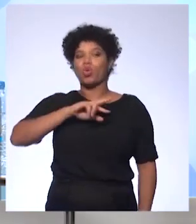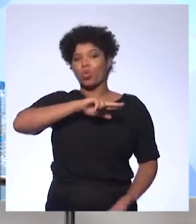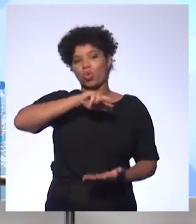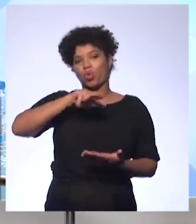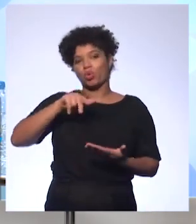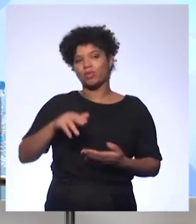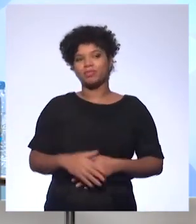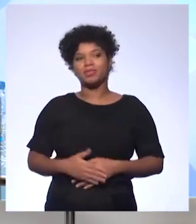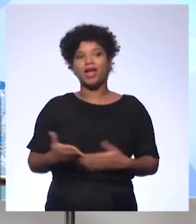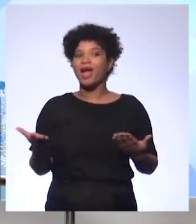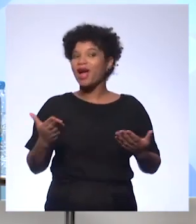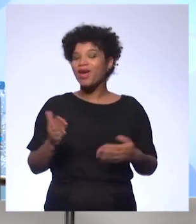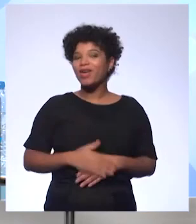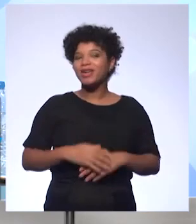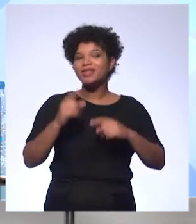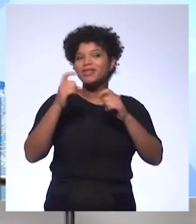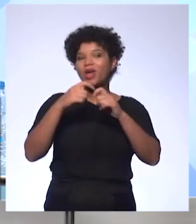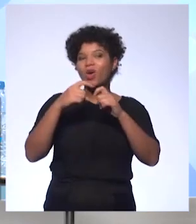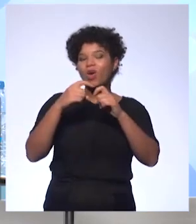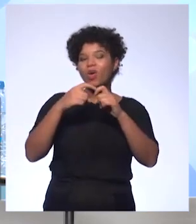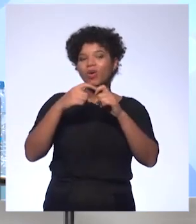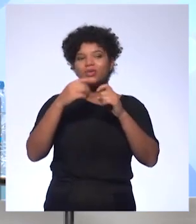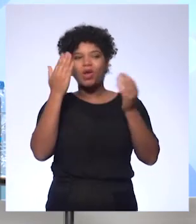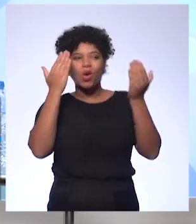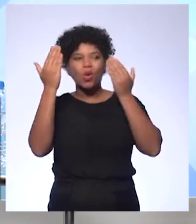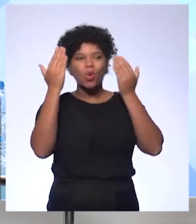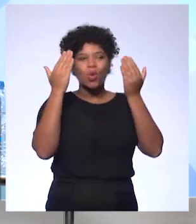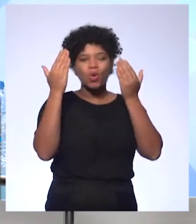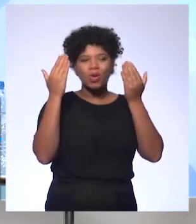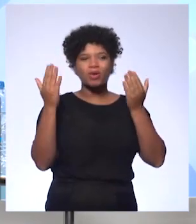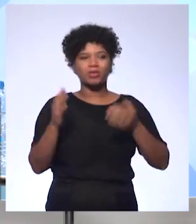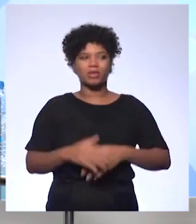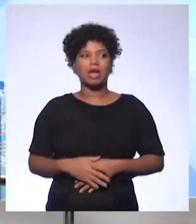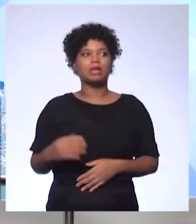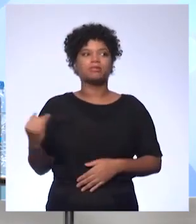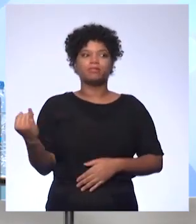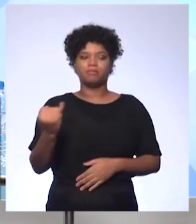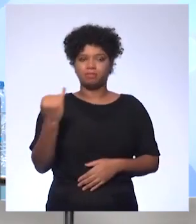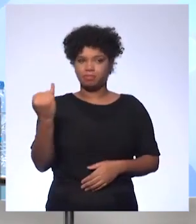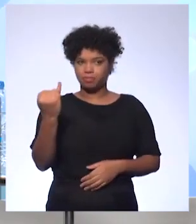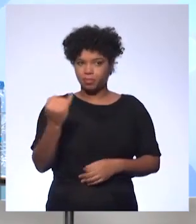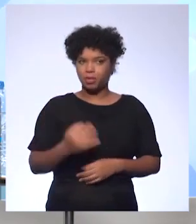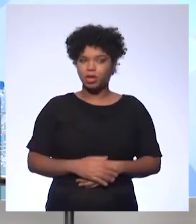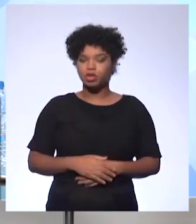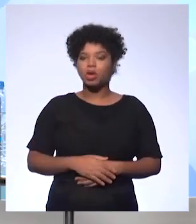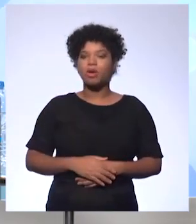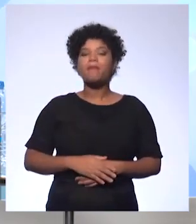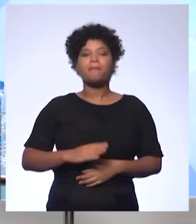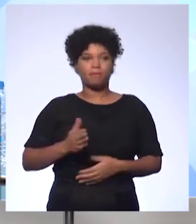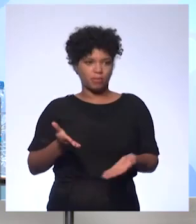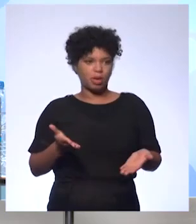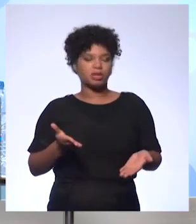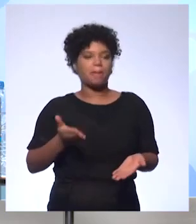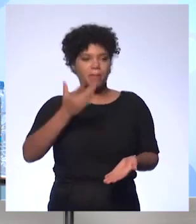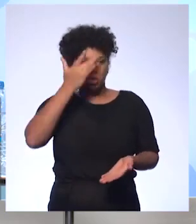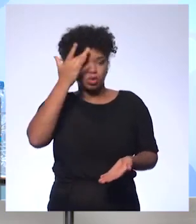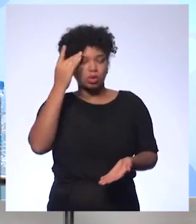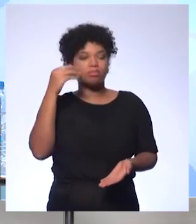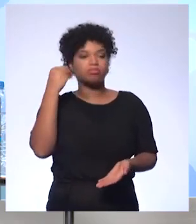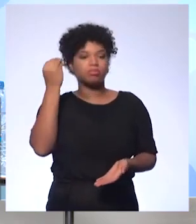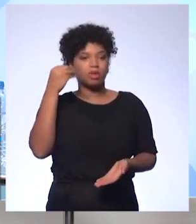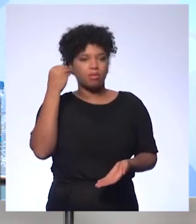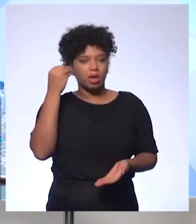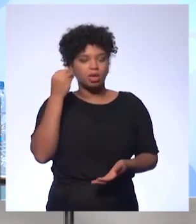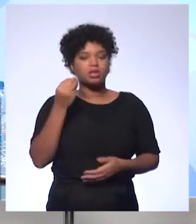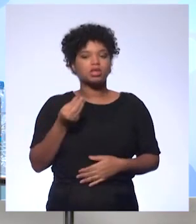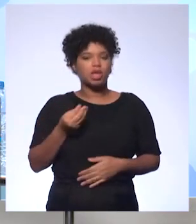nossa psicóloga. Vocês sabem que é muito importante a gente trazer um embasamento de um psicólogo